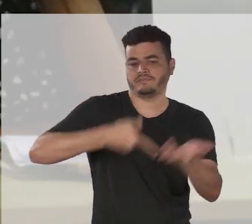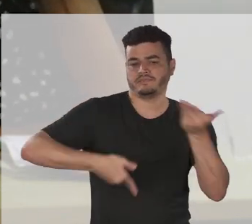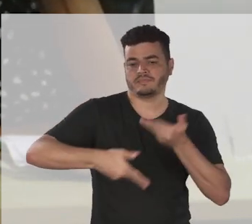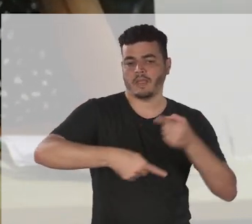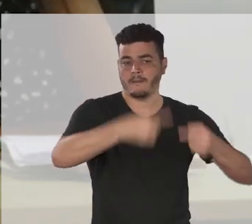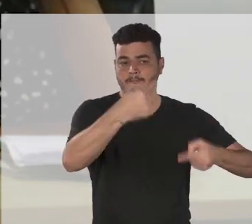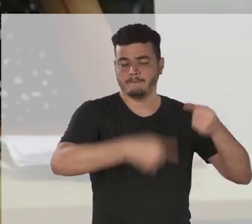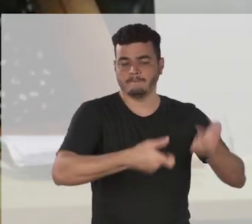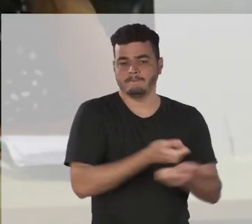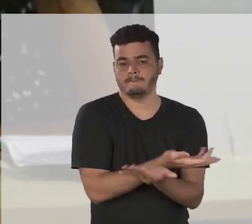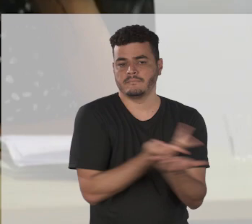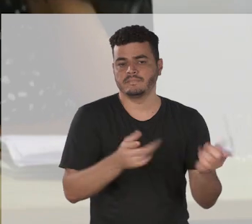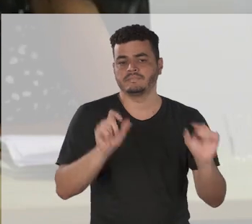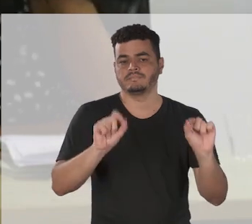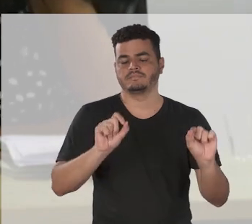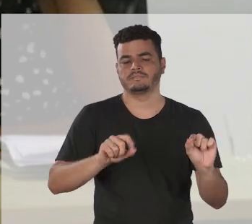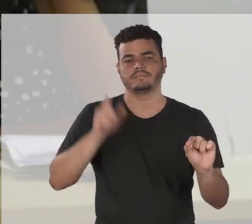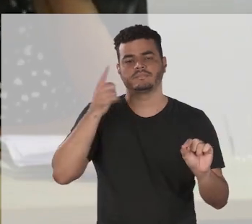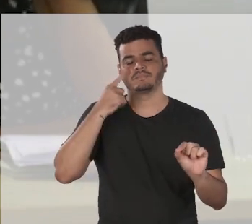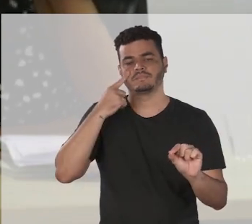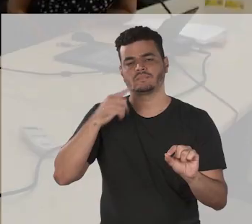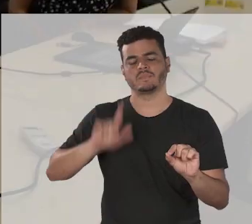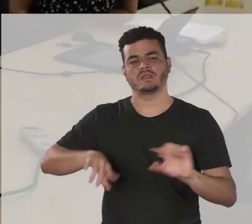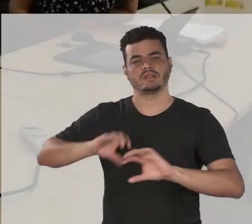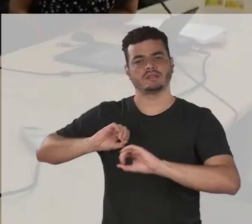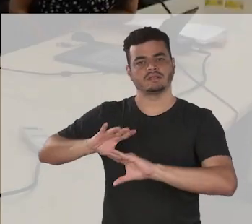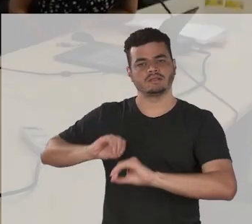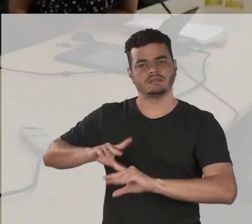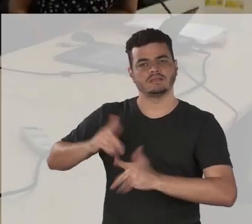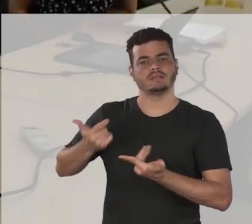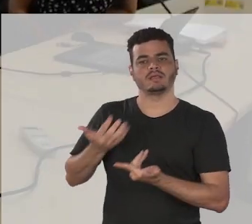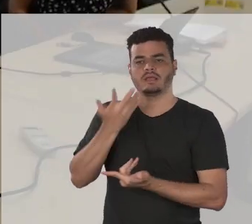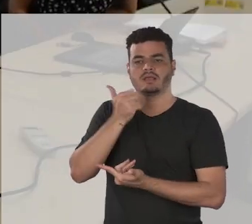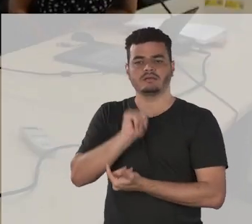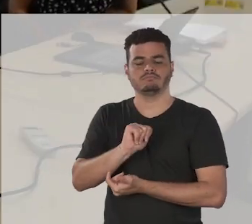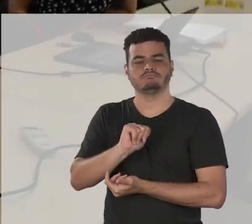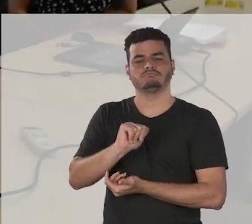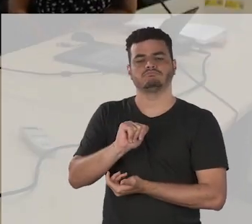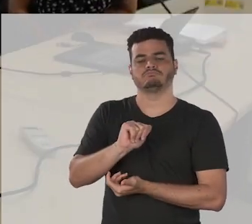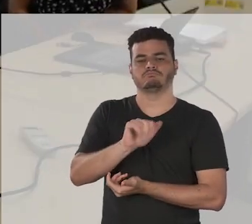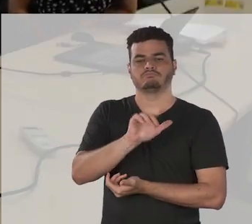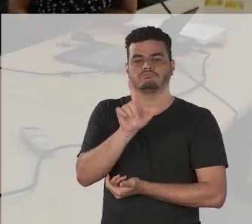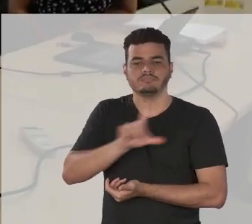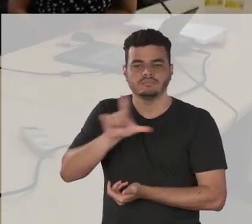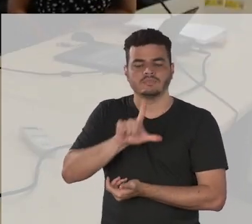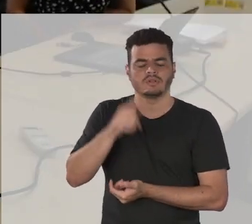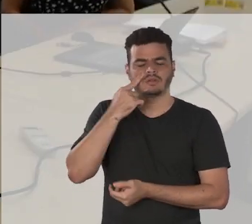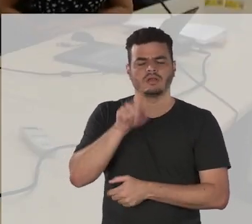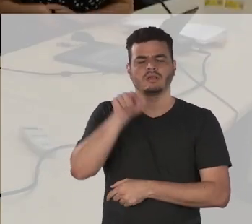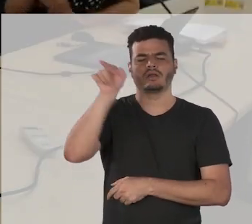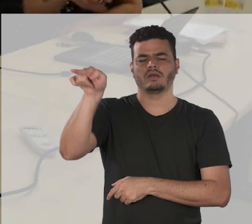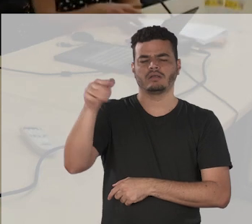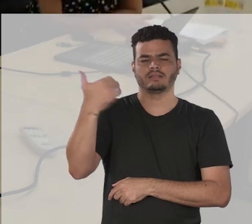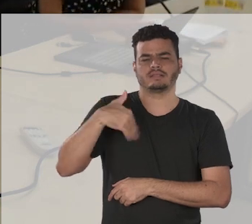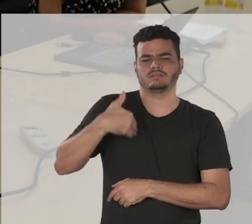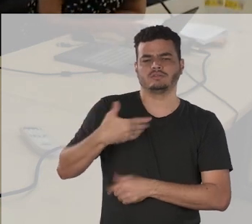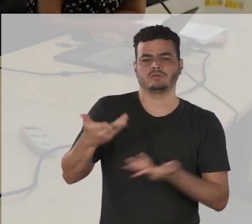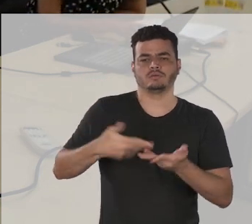literatura infantil e juvenil, né? Quais são as políticas públicas de leitura atuais na Argentina, que estão em